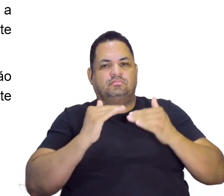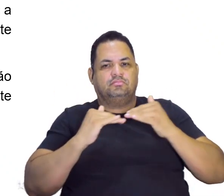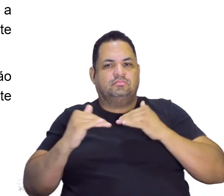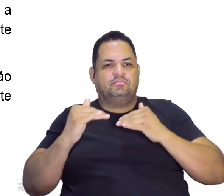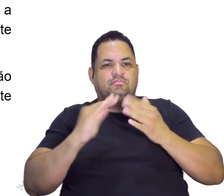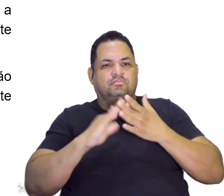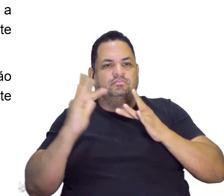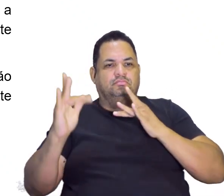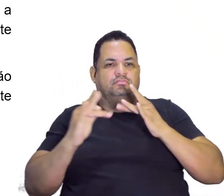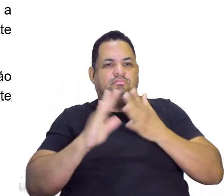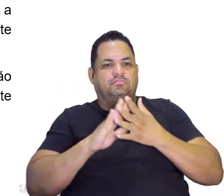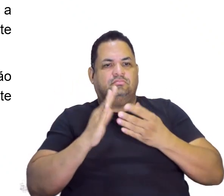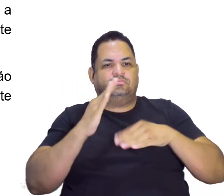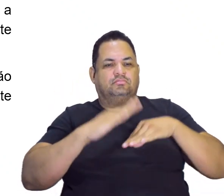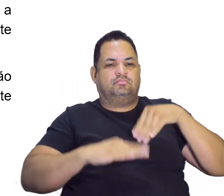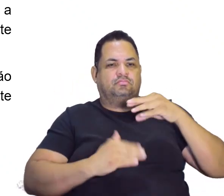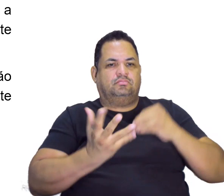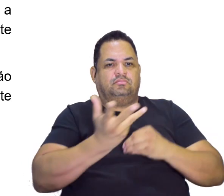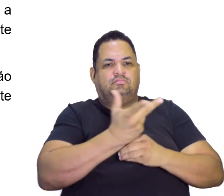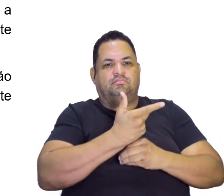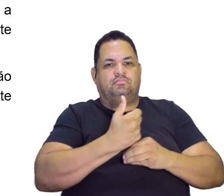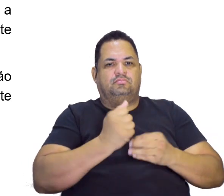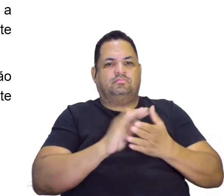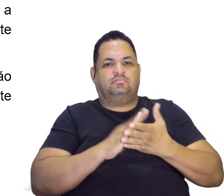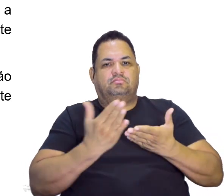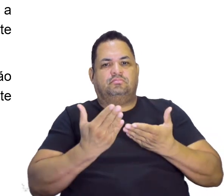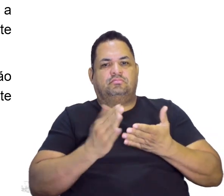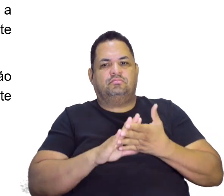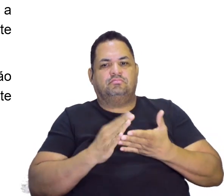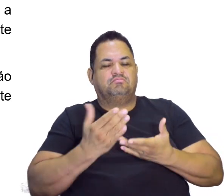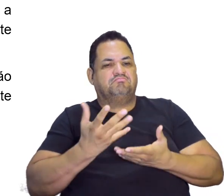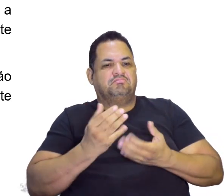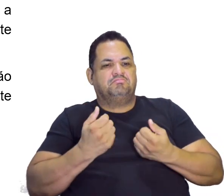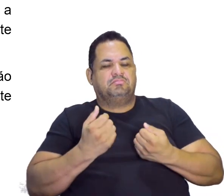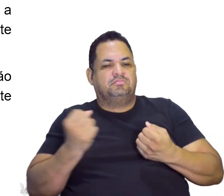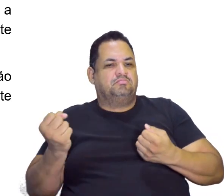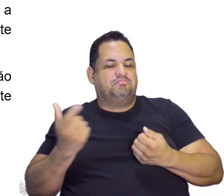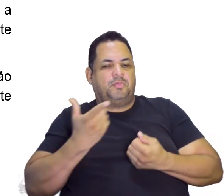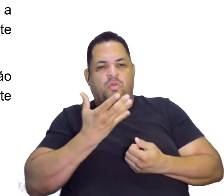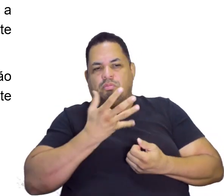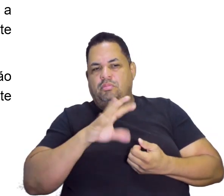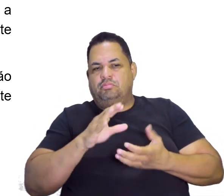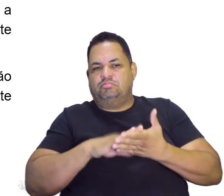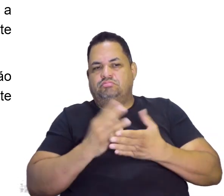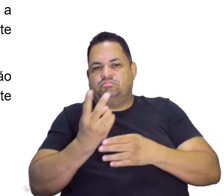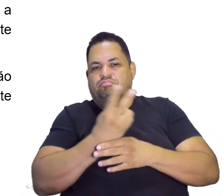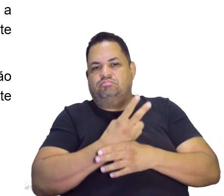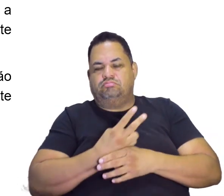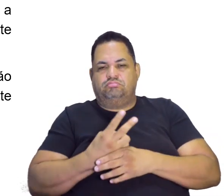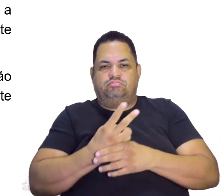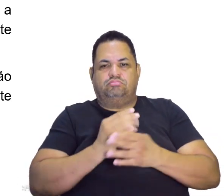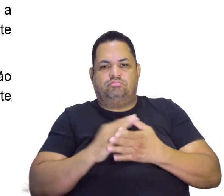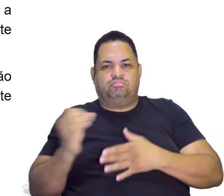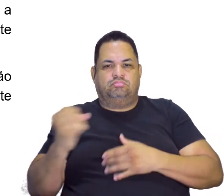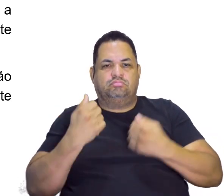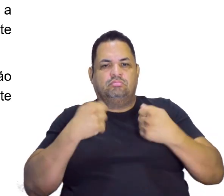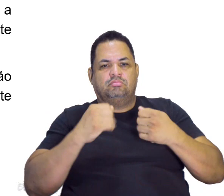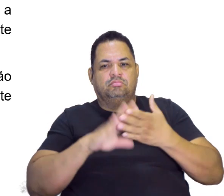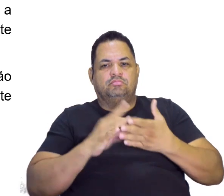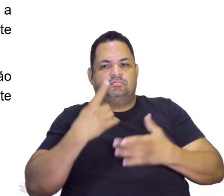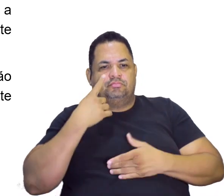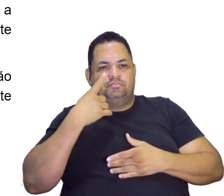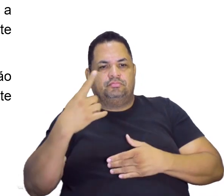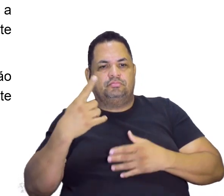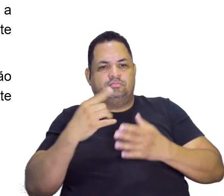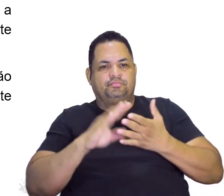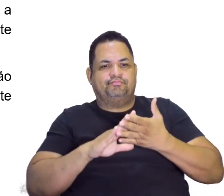clássicos. Os artistas sentem-se impelidos a buscar novas possibilidades, voltando-se menos para a observação da natureza e